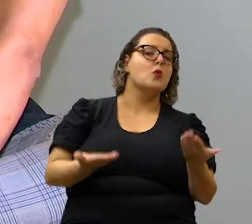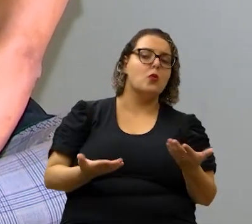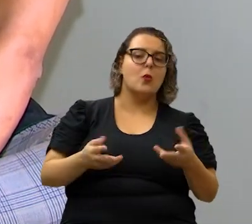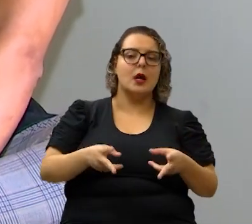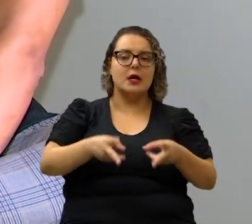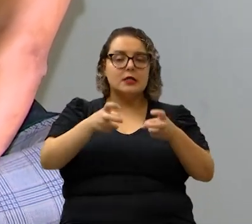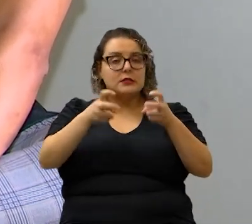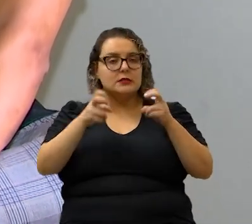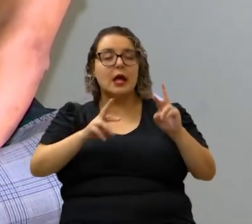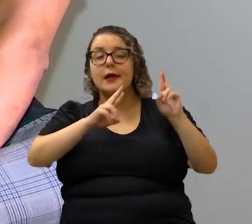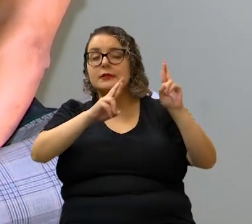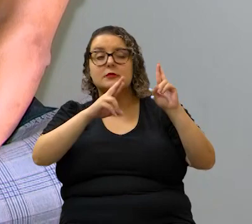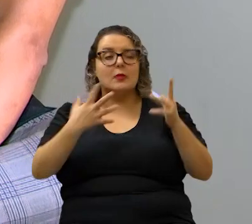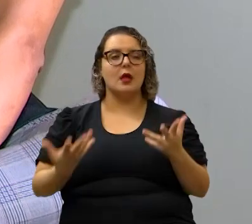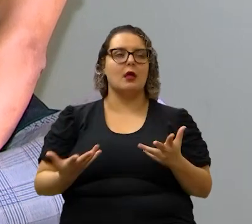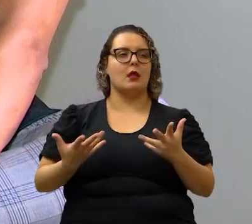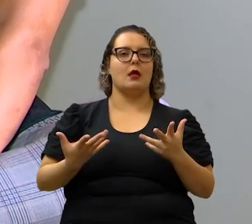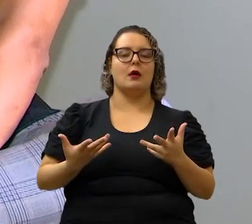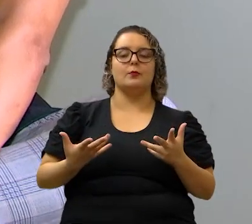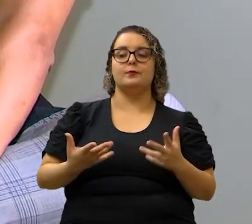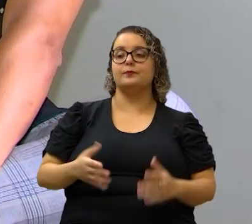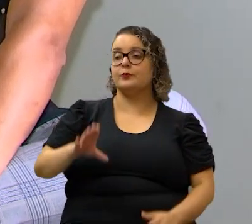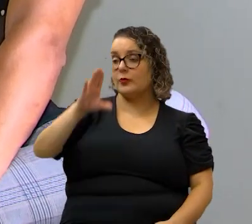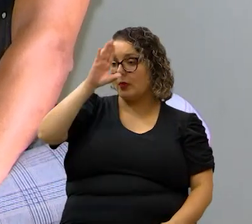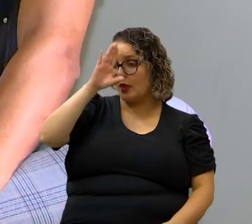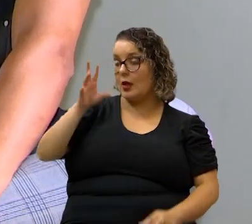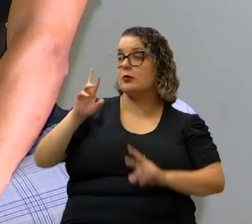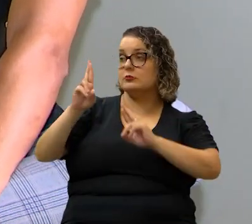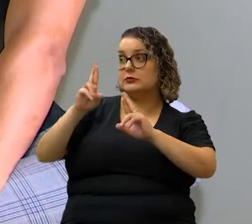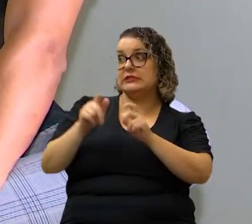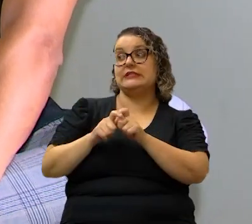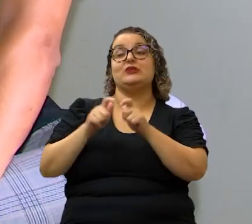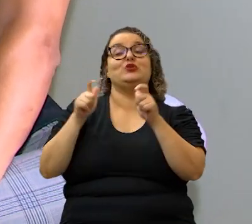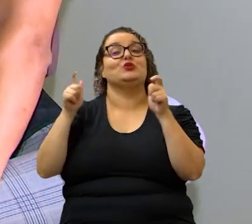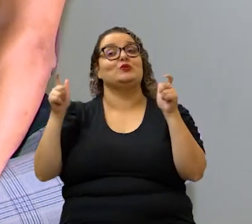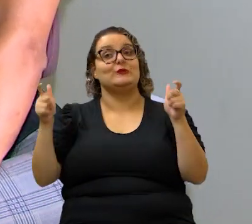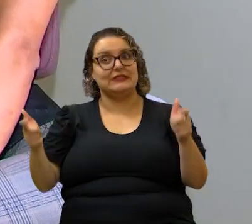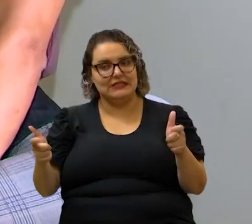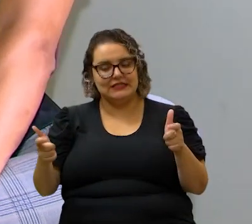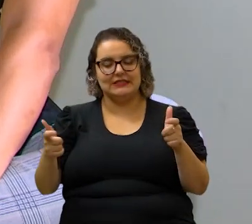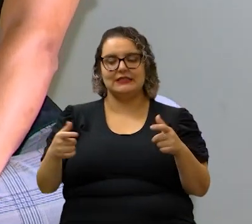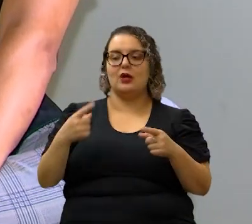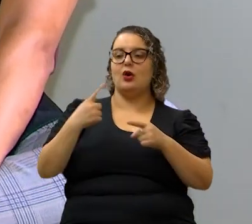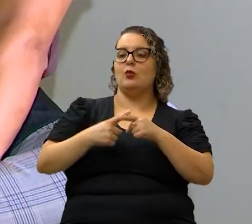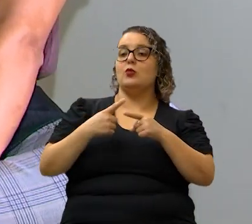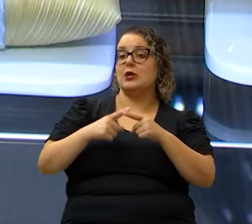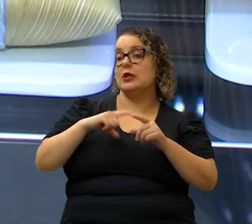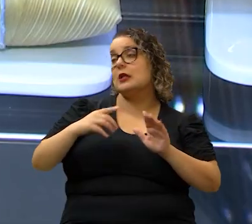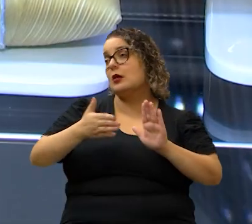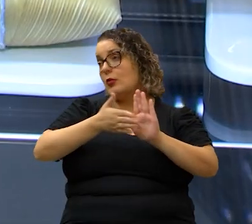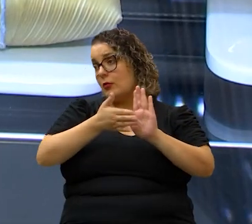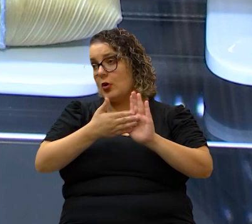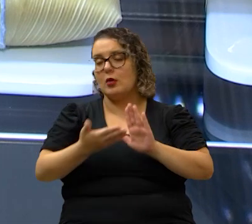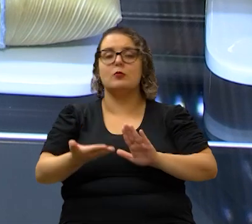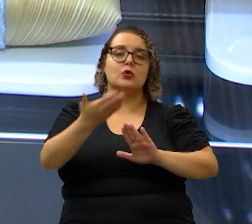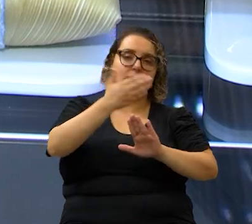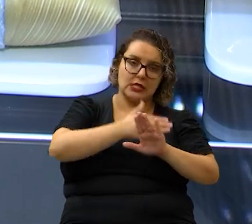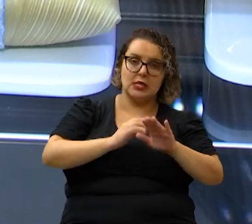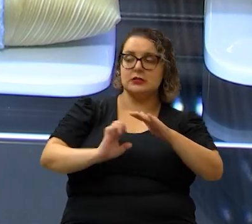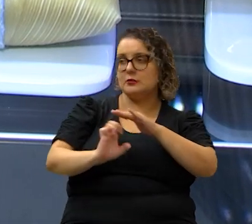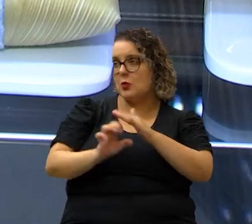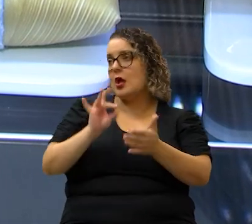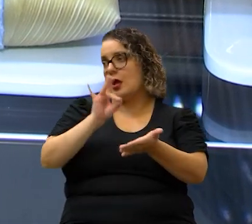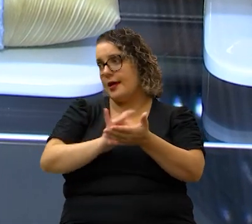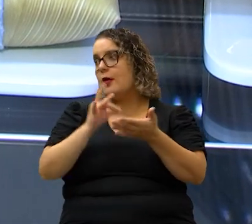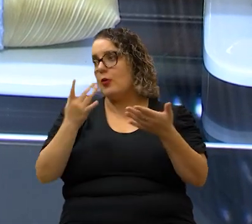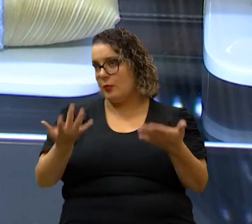então, as perspectivas desse negócio? As perspectivas são grandes, né? Porque existe um propósito por trás do negócio,